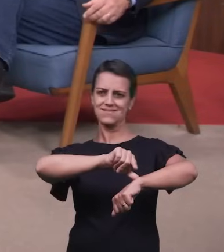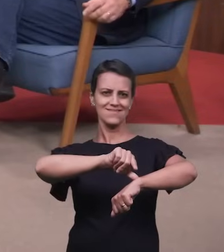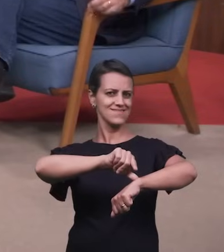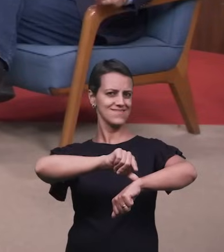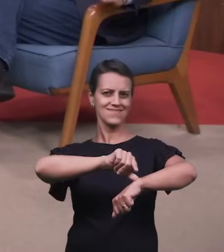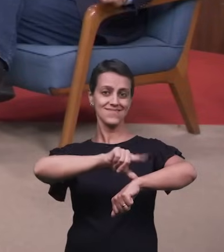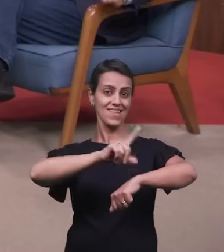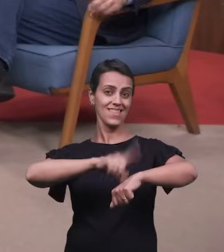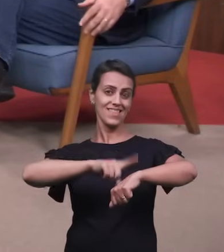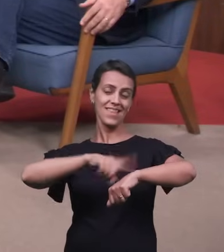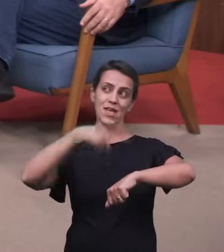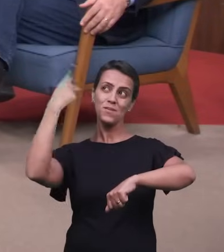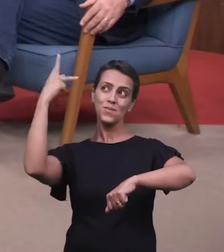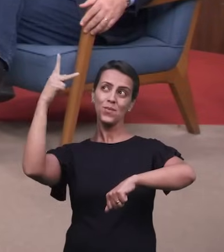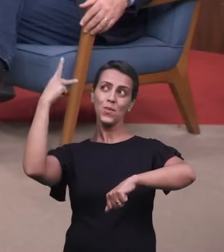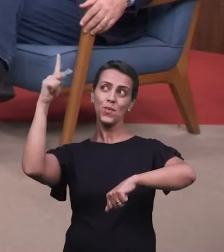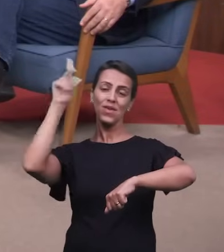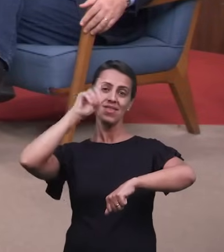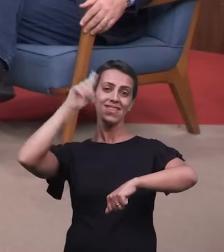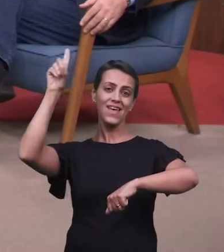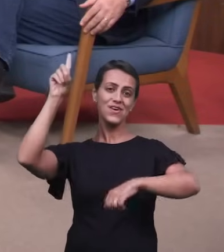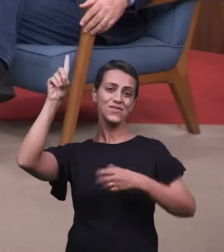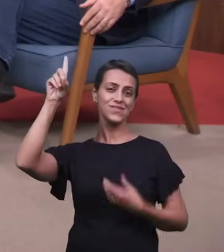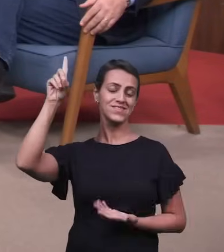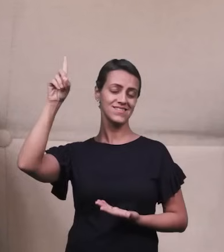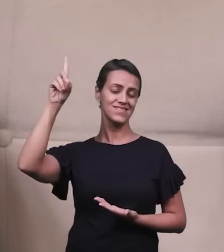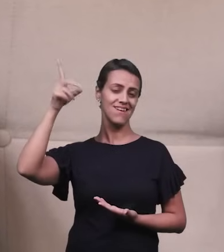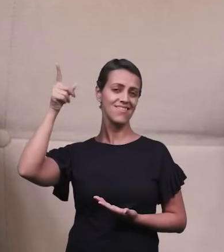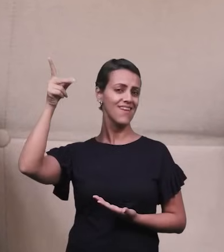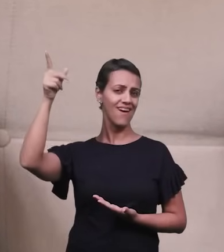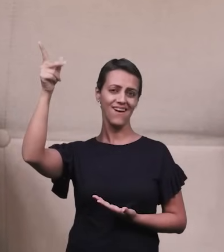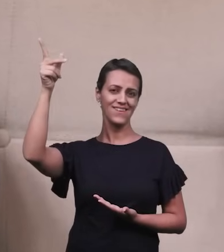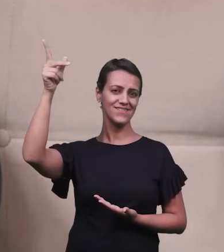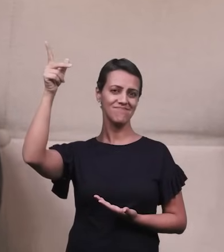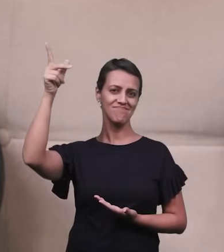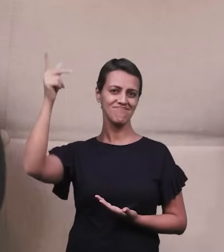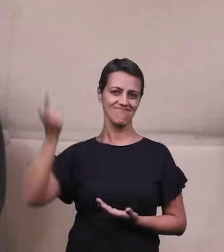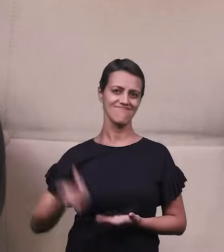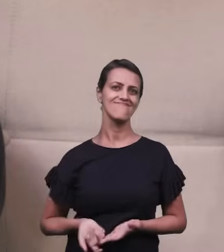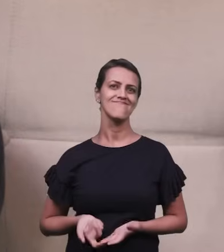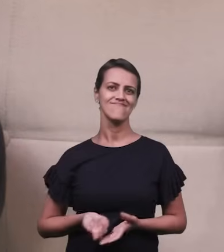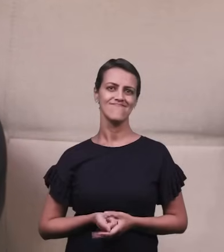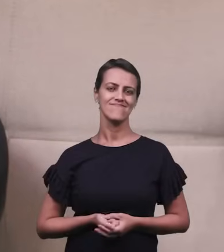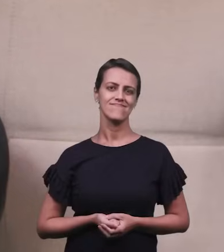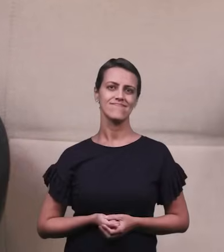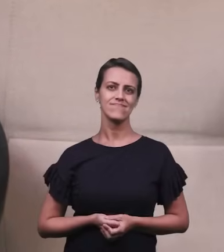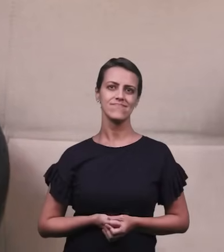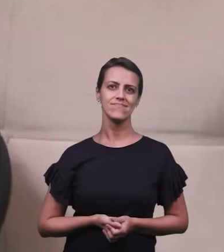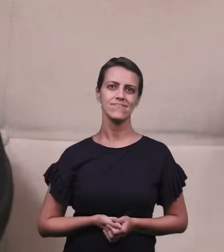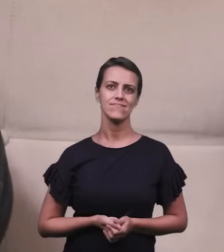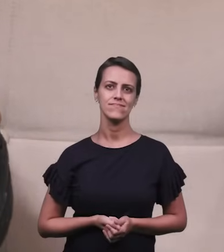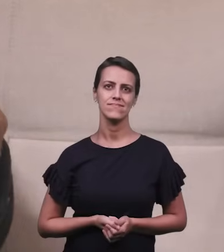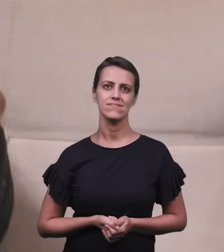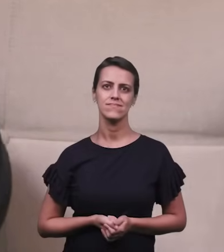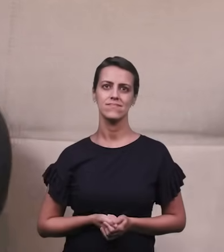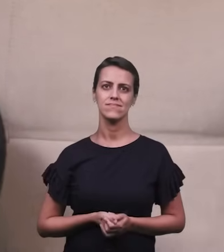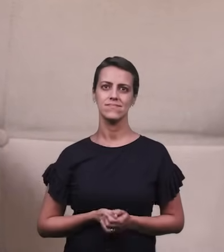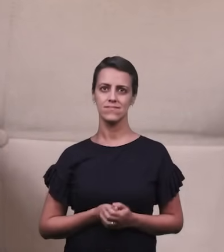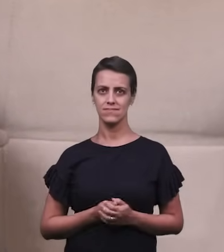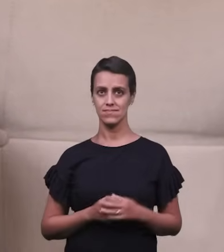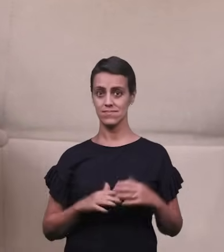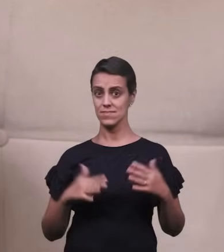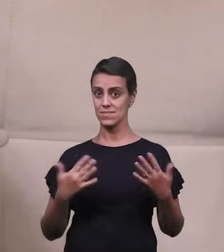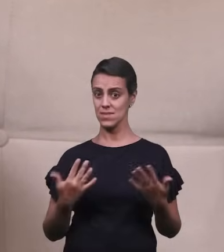É no relógio de Deus. É o relógio de Deus, que é o Kairos. Kairos. É o relógio do dia de Deus. Né? Então,